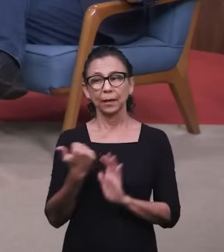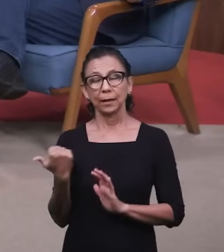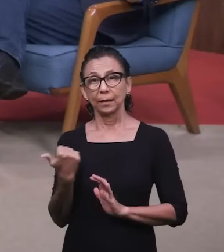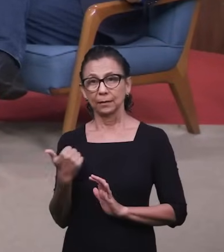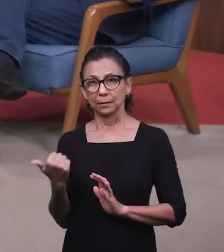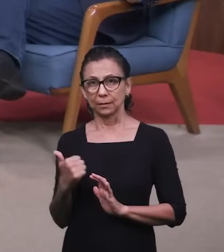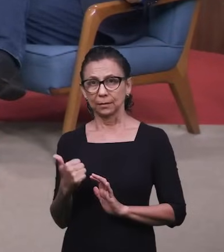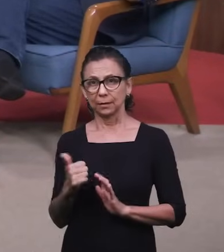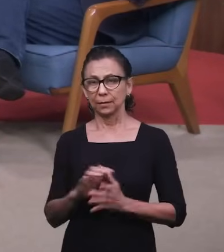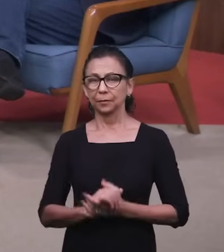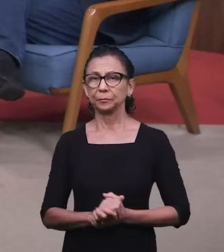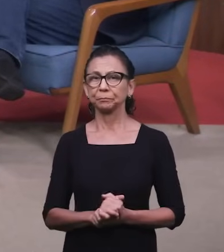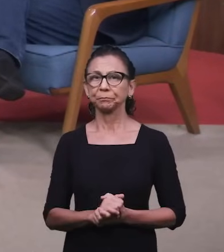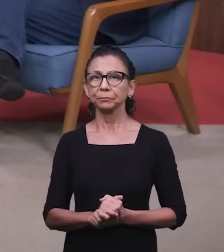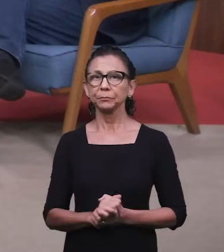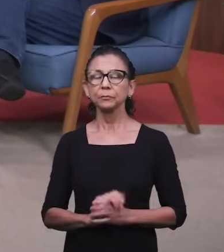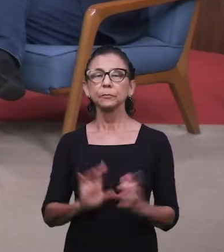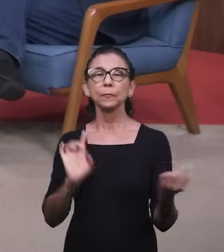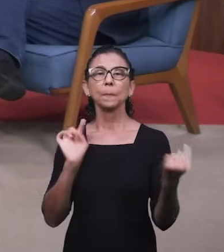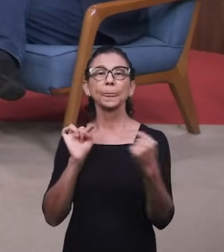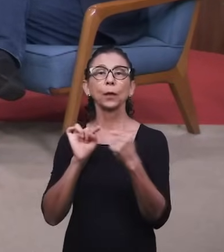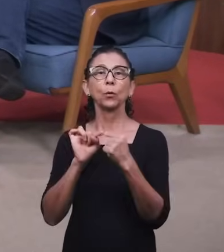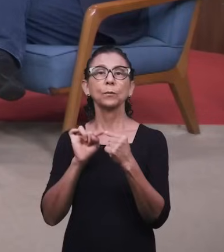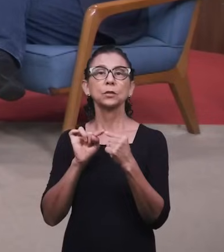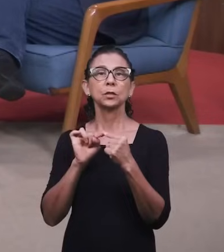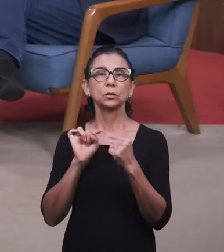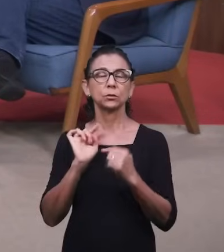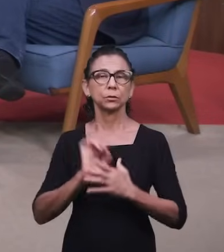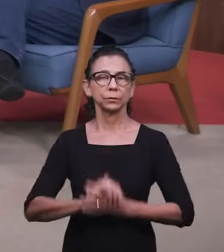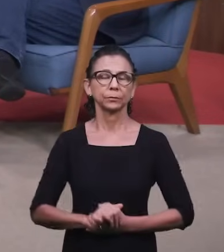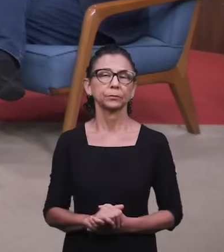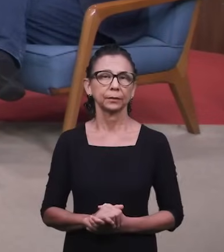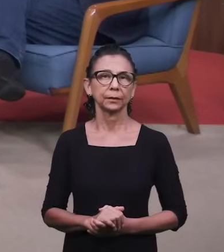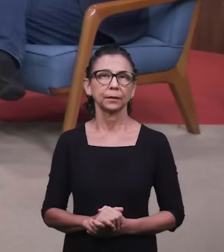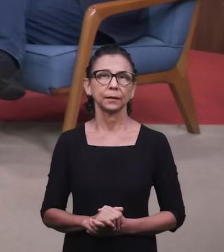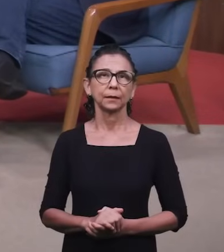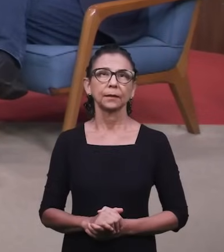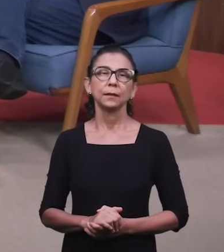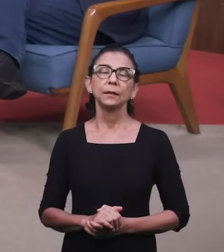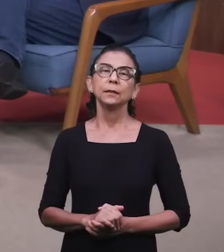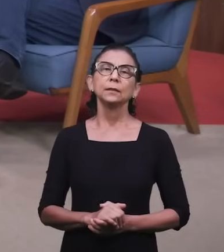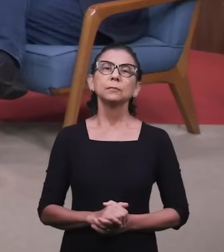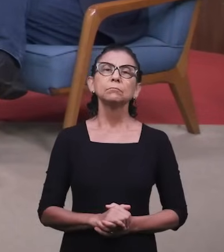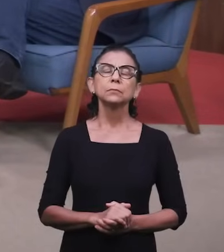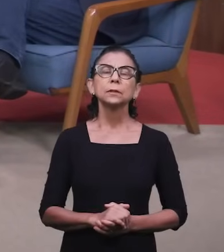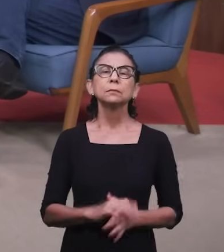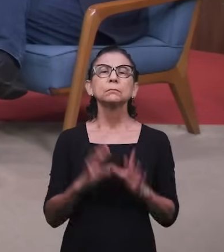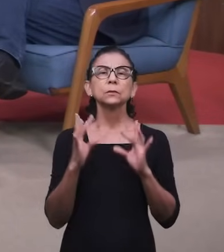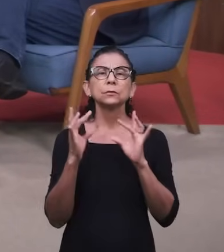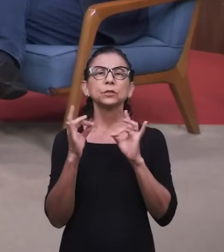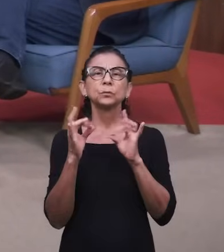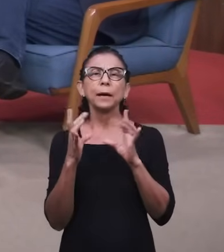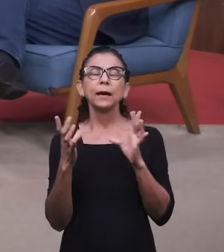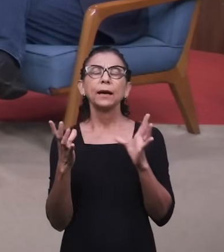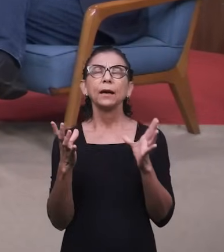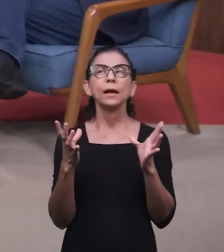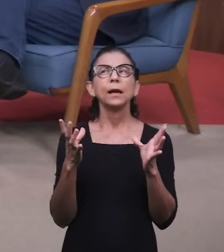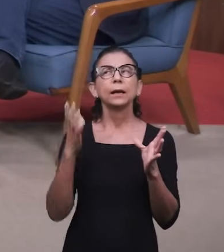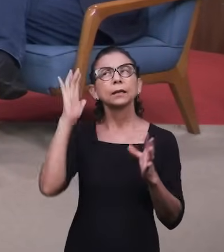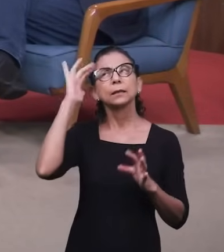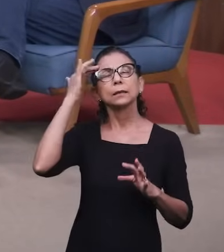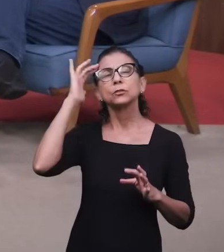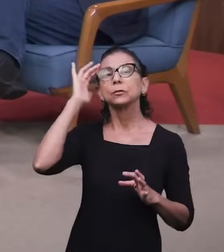início do programa, ele tem por objetivo ouvir você. Nós queremos te ouvir acerca do seu